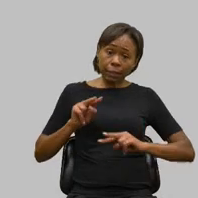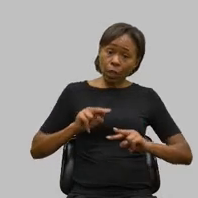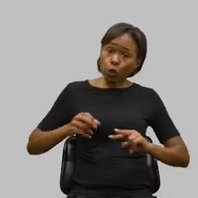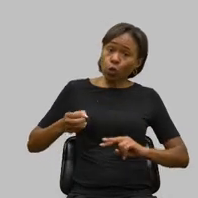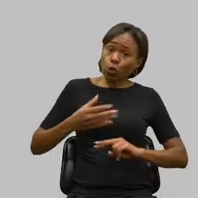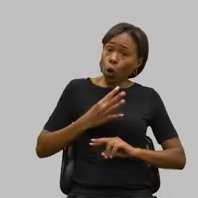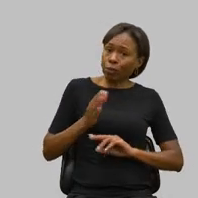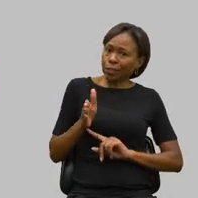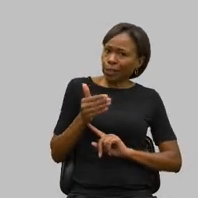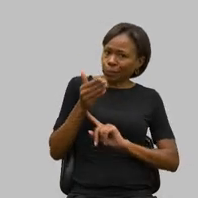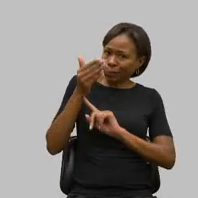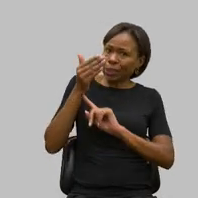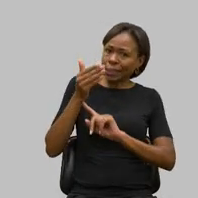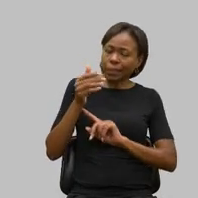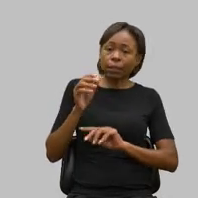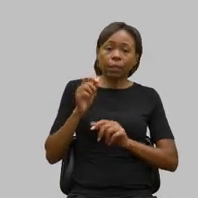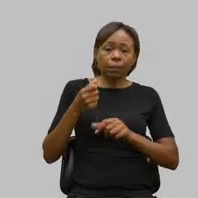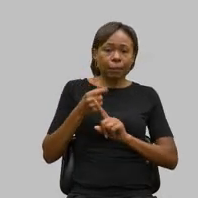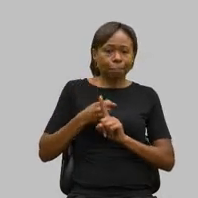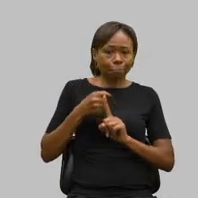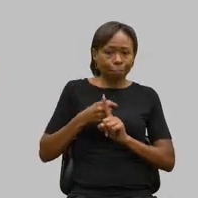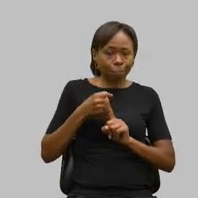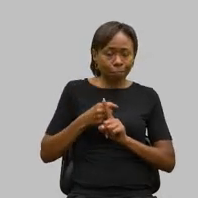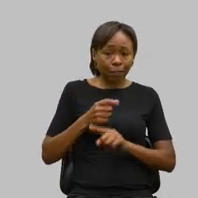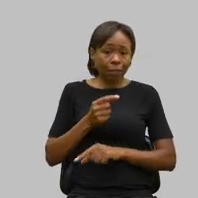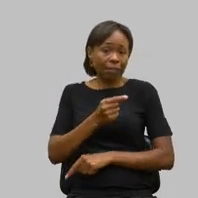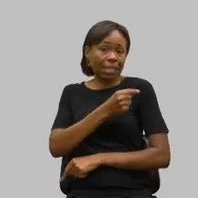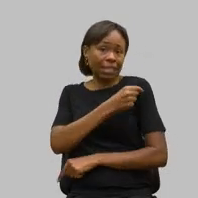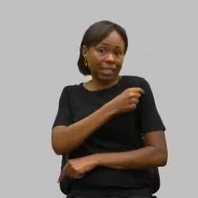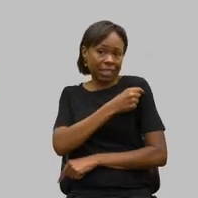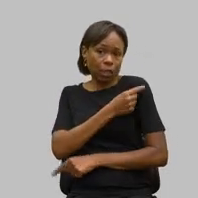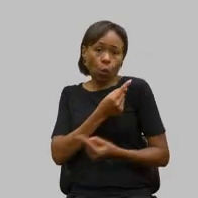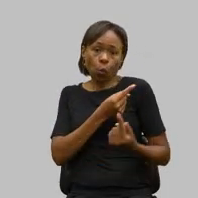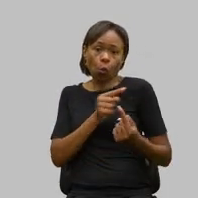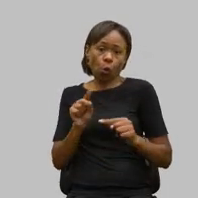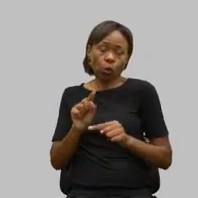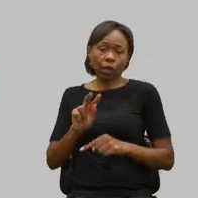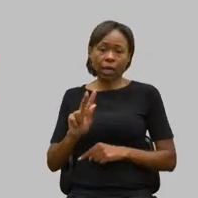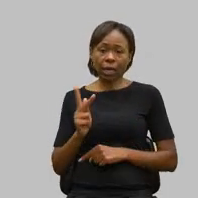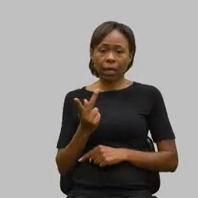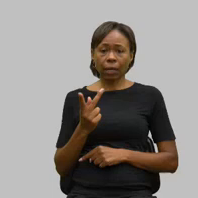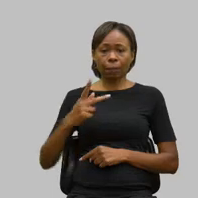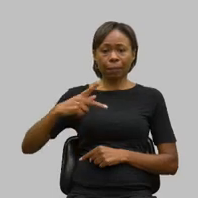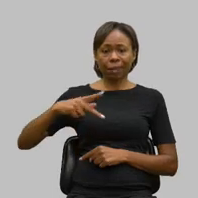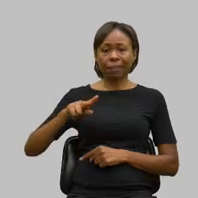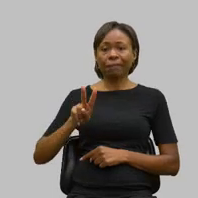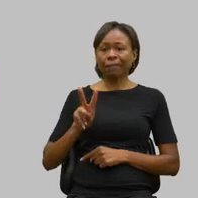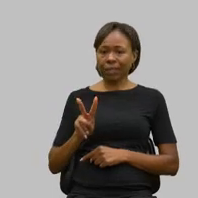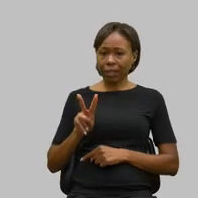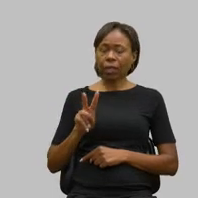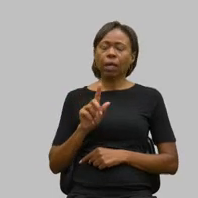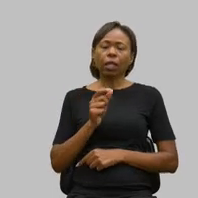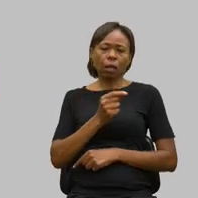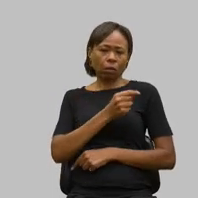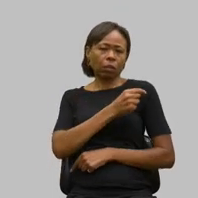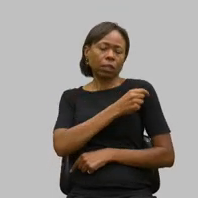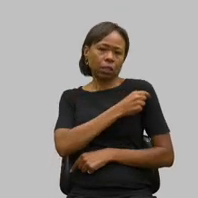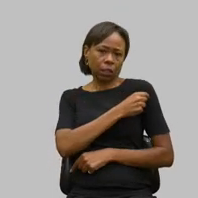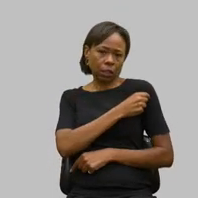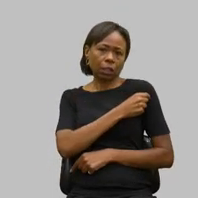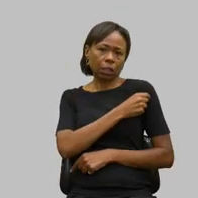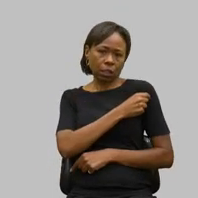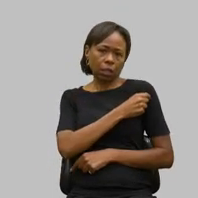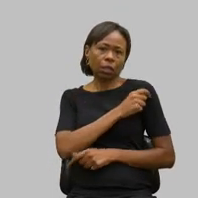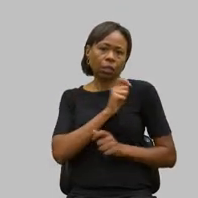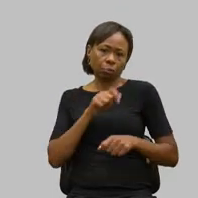lutar pela vacinação de HPV, lembrando que a HPV temos uma vacina que é capaz de acabar